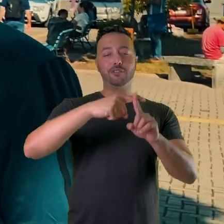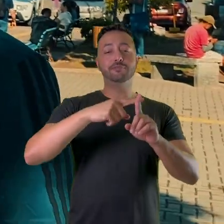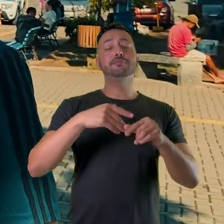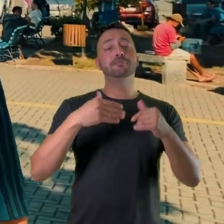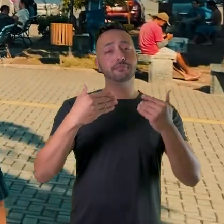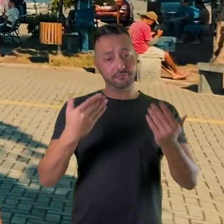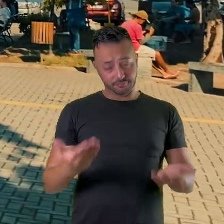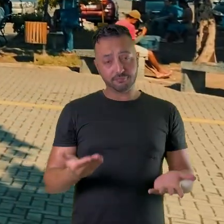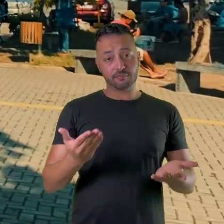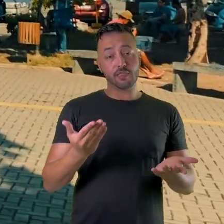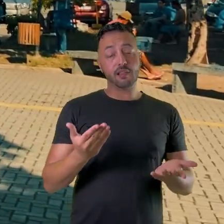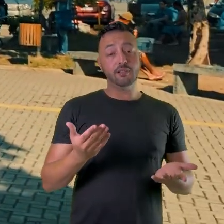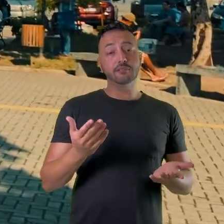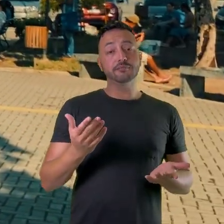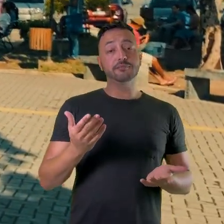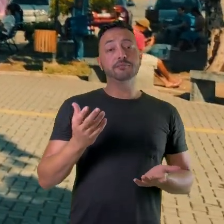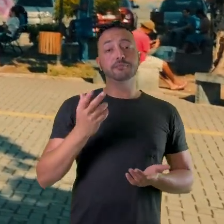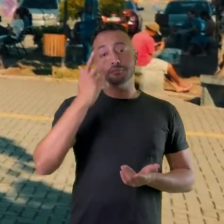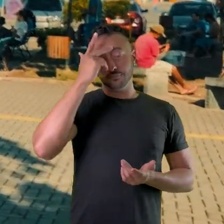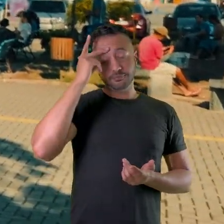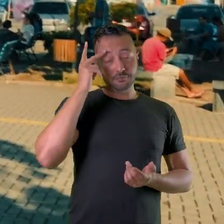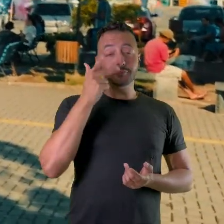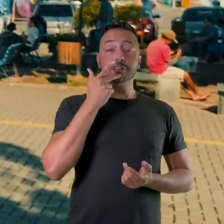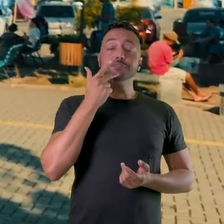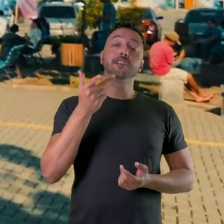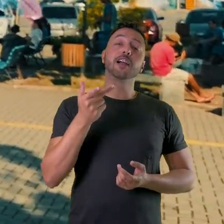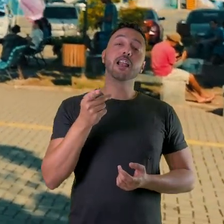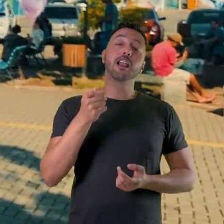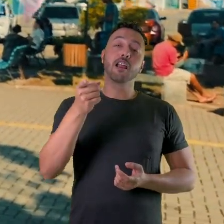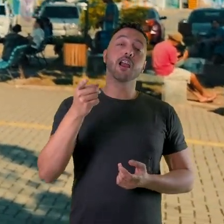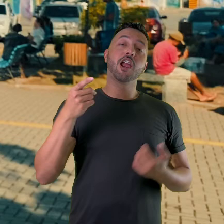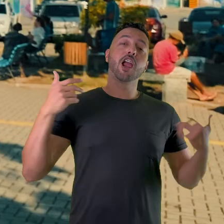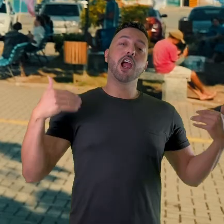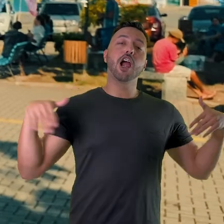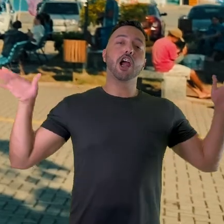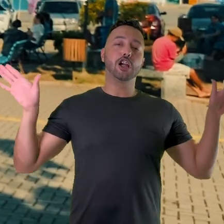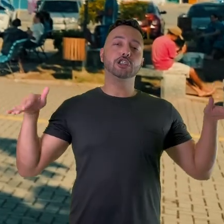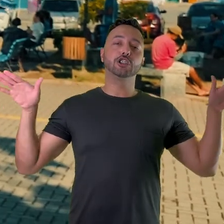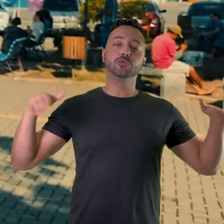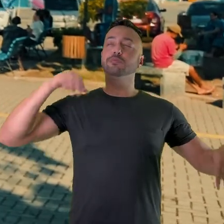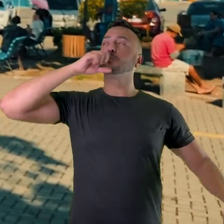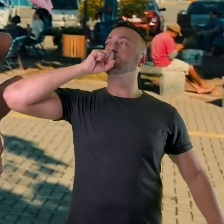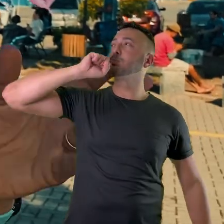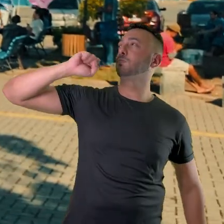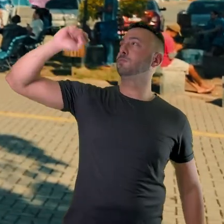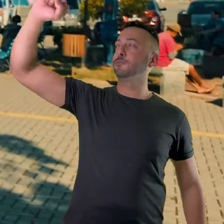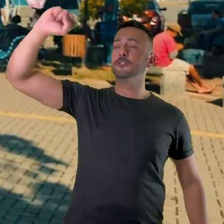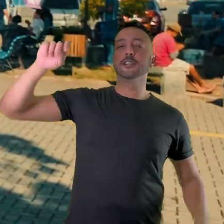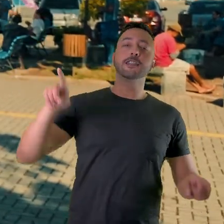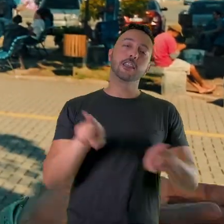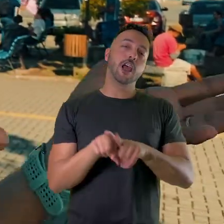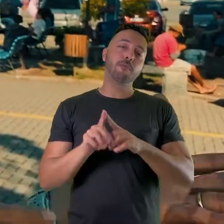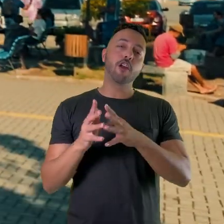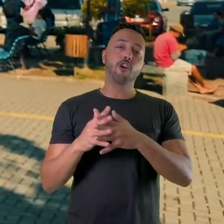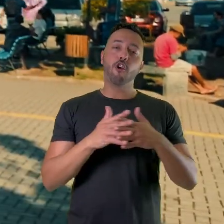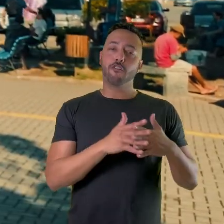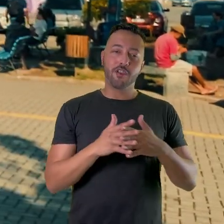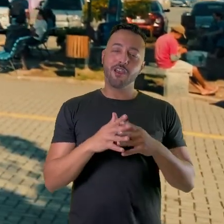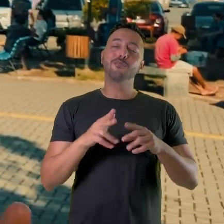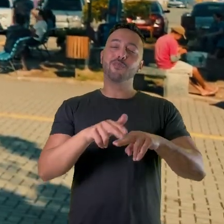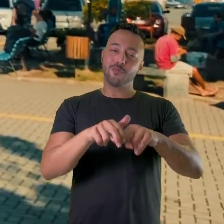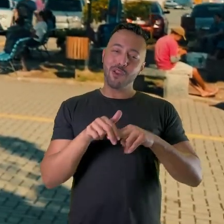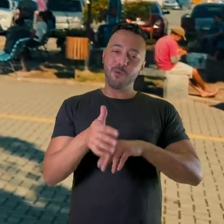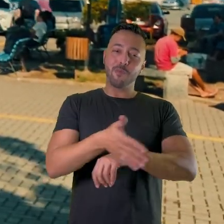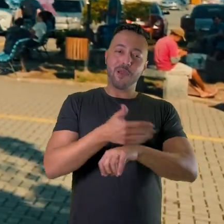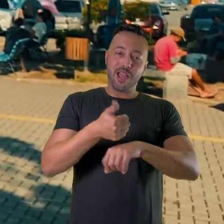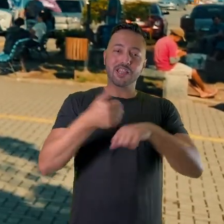que as pessoas em Vitória chamam de o Monumento do Anjo, e que também se confunde com o nome da praça, Praça do Anjo,